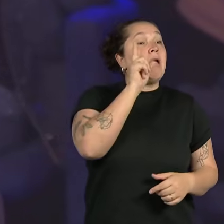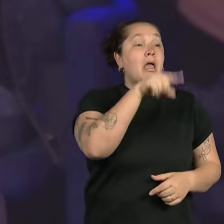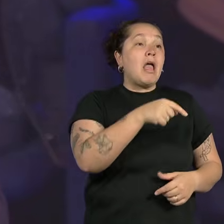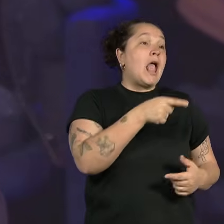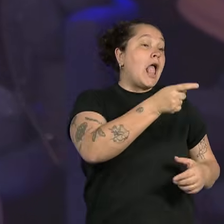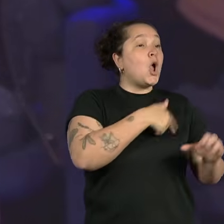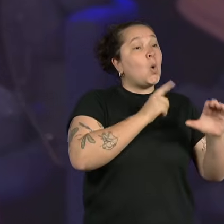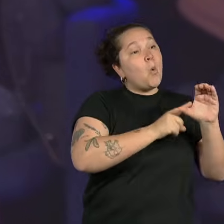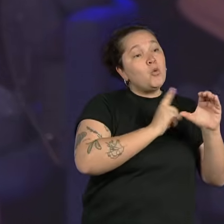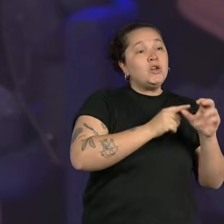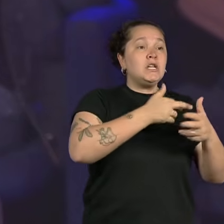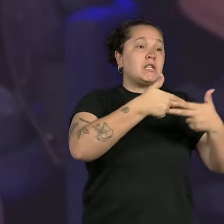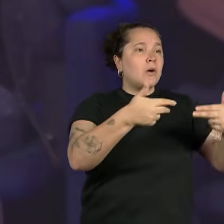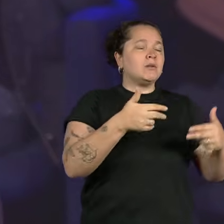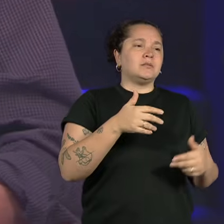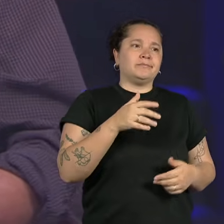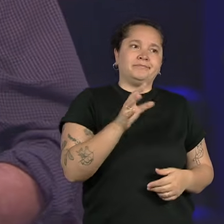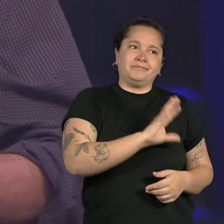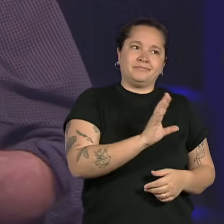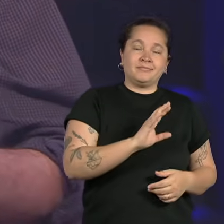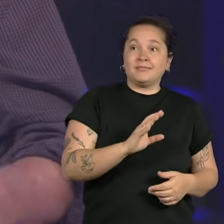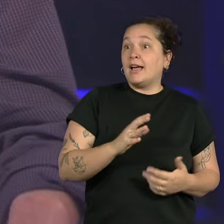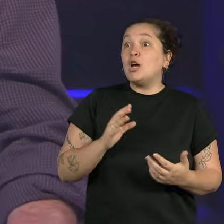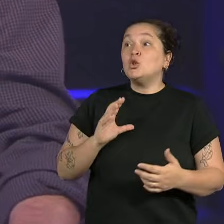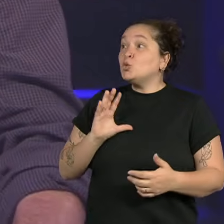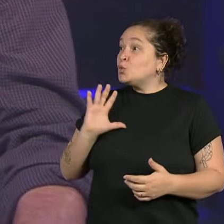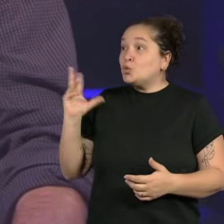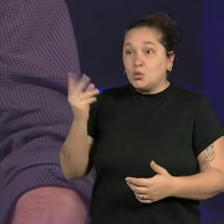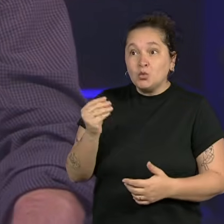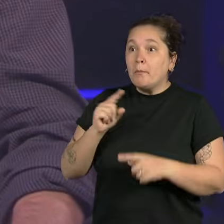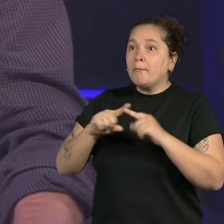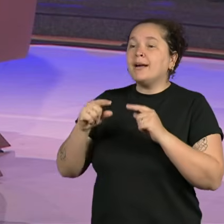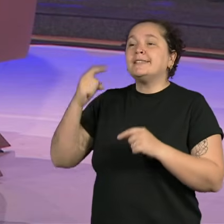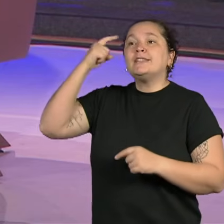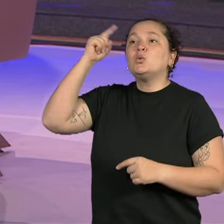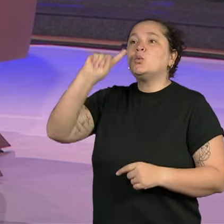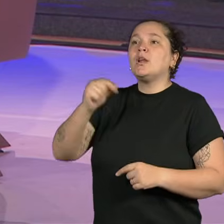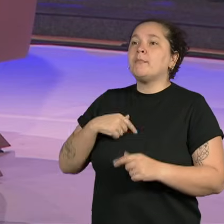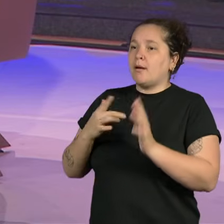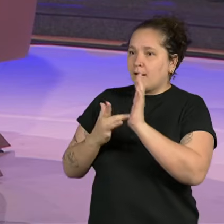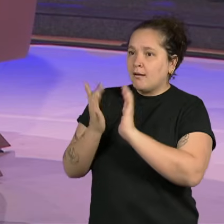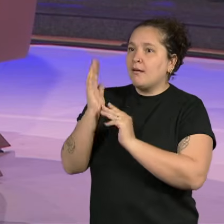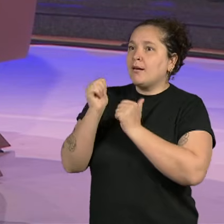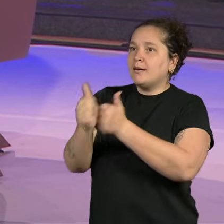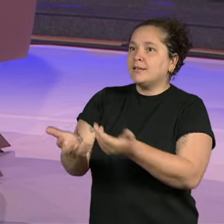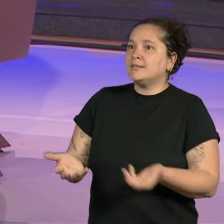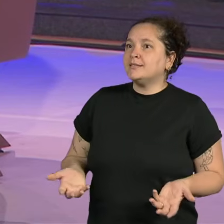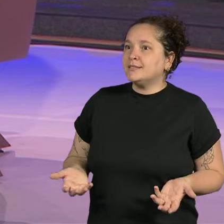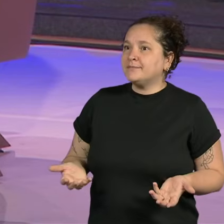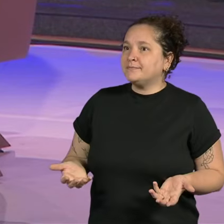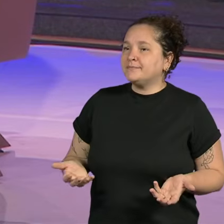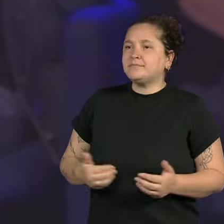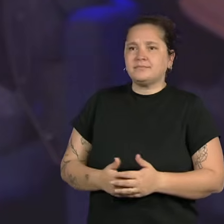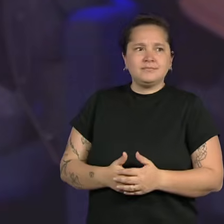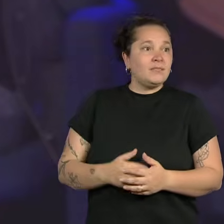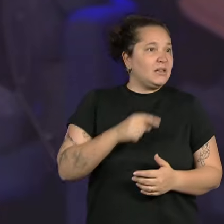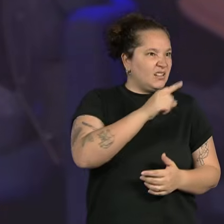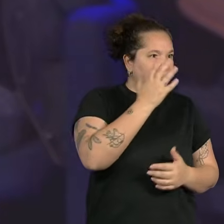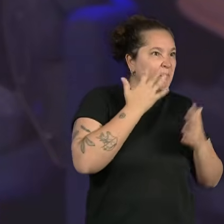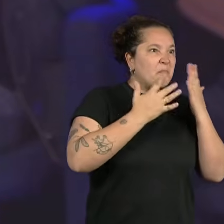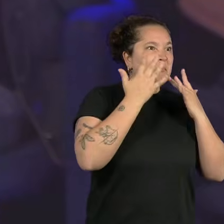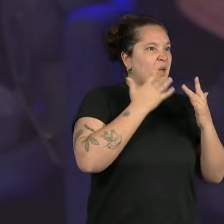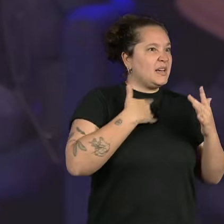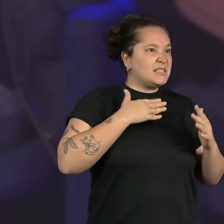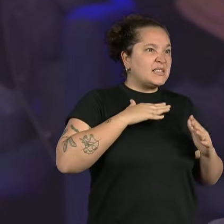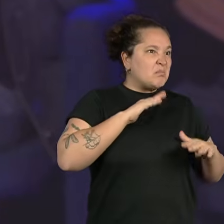vira, enfim... Tudo menos cristão para ele. Tudo menos cristão, né? Que é um sentido... E a peça foi um sucesso em São Paulo,